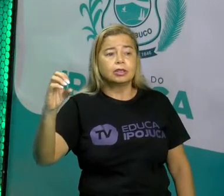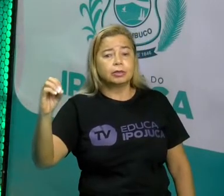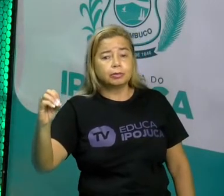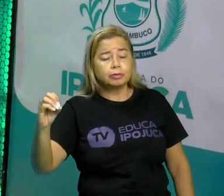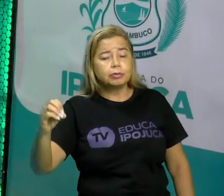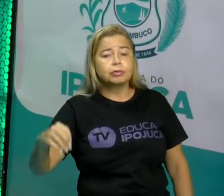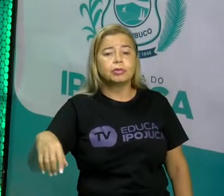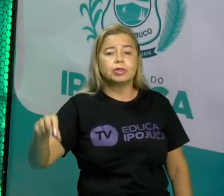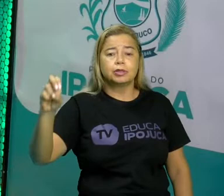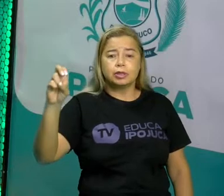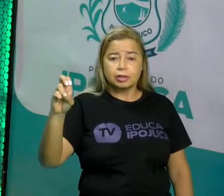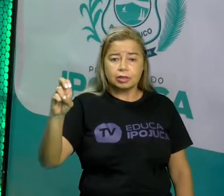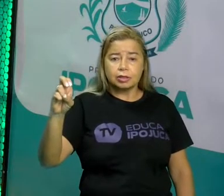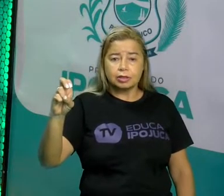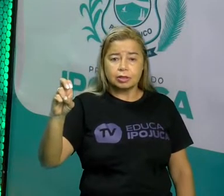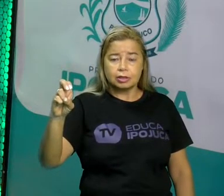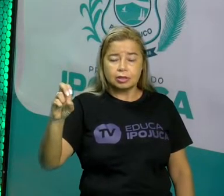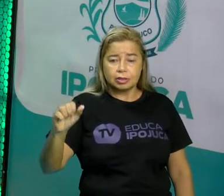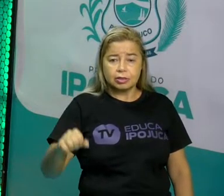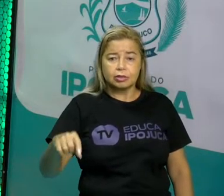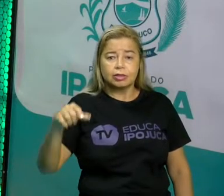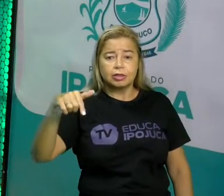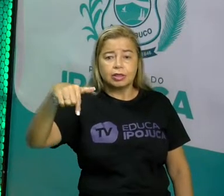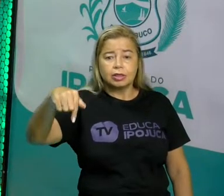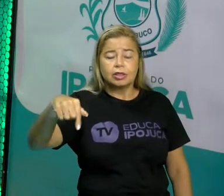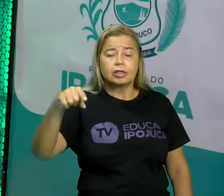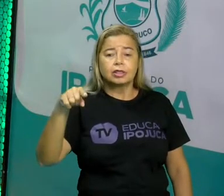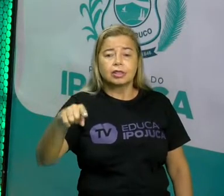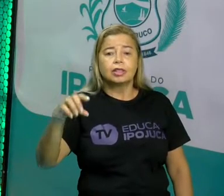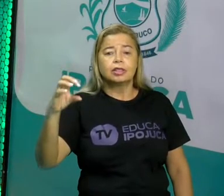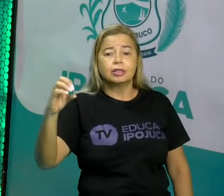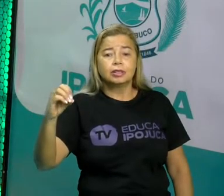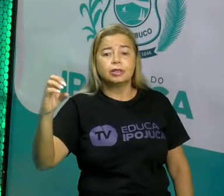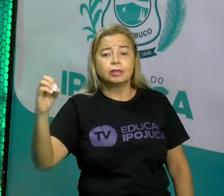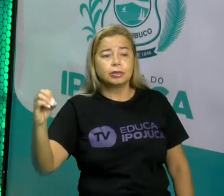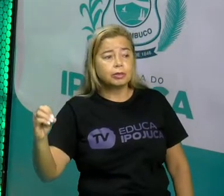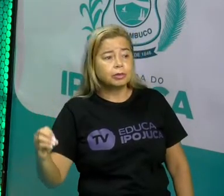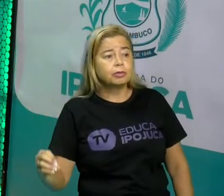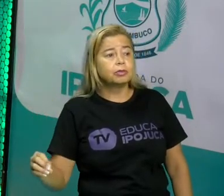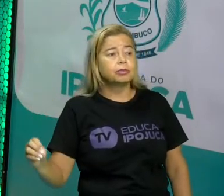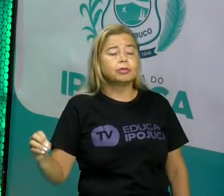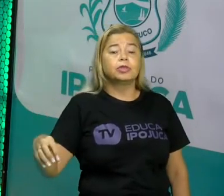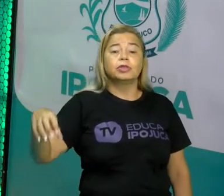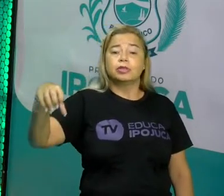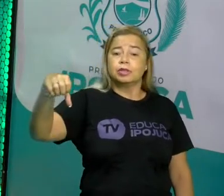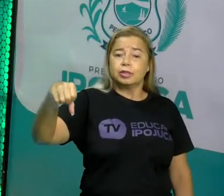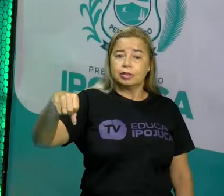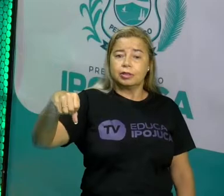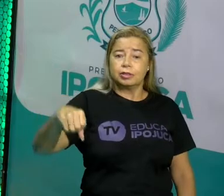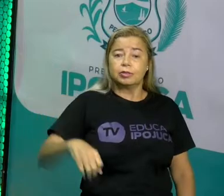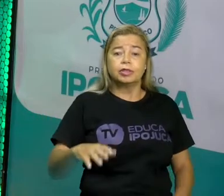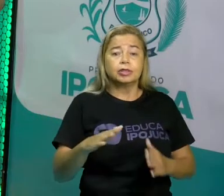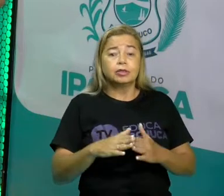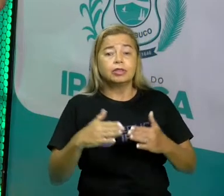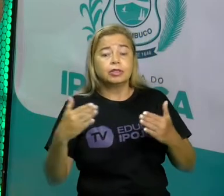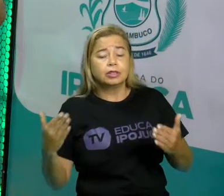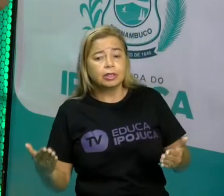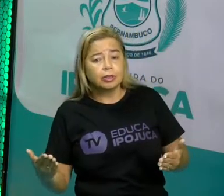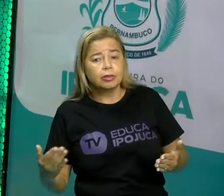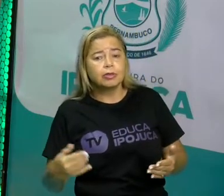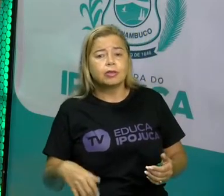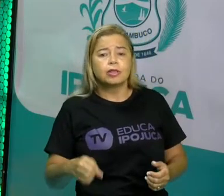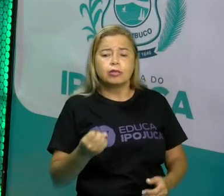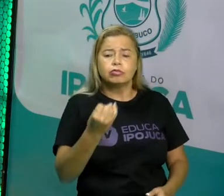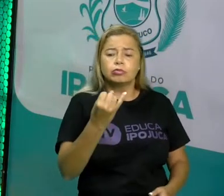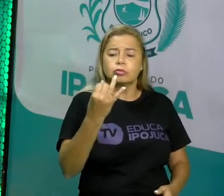12, 13, ó. Contamos de 4 em 4 de novo. Só que aqui você observa que começamos com o